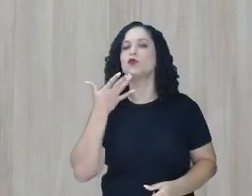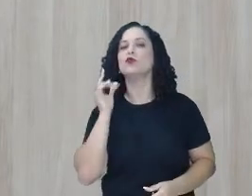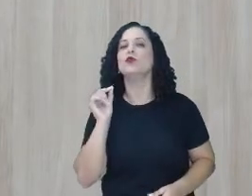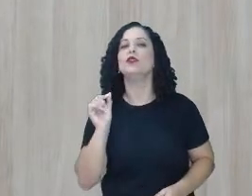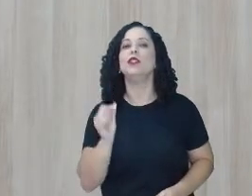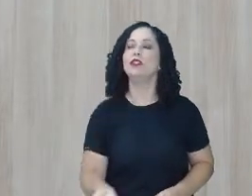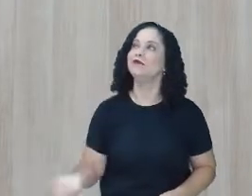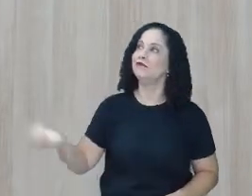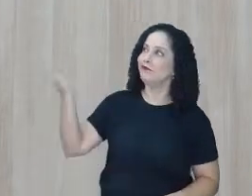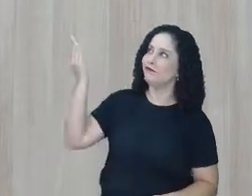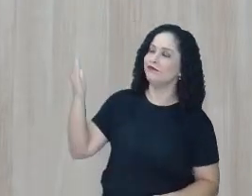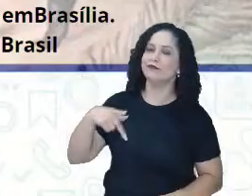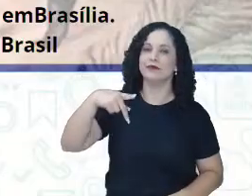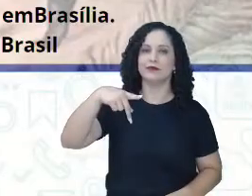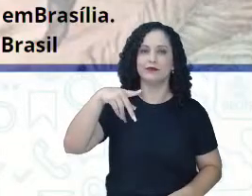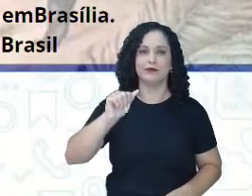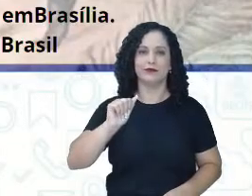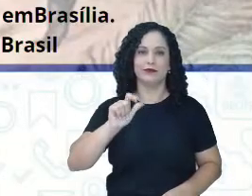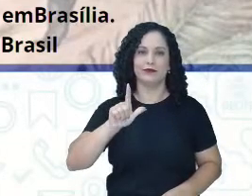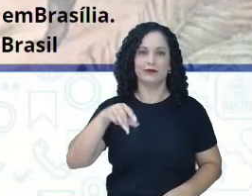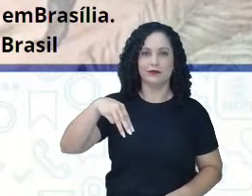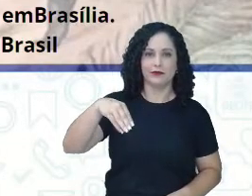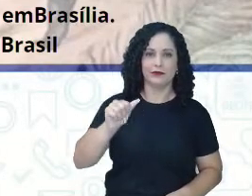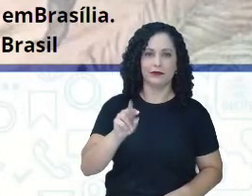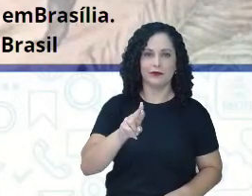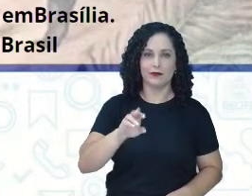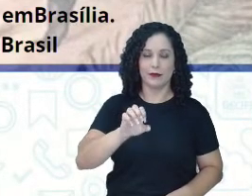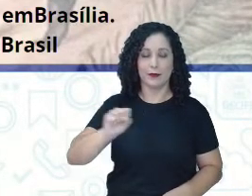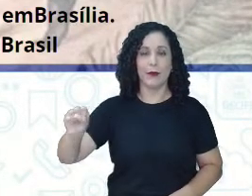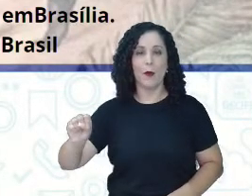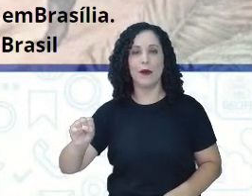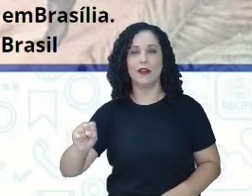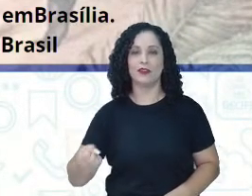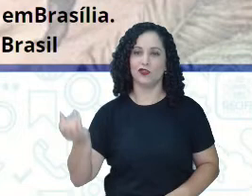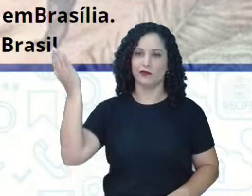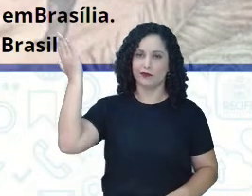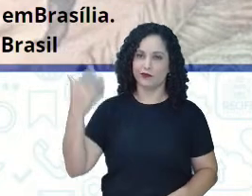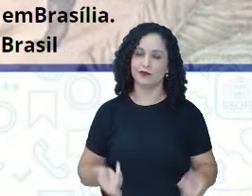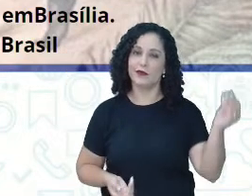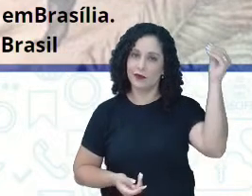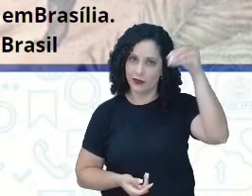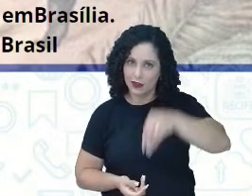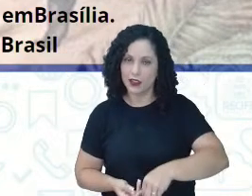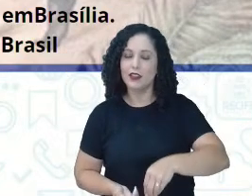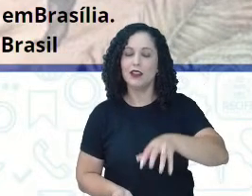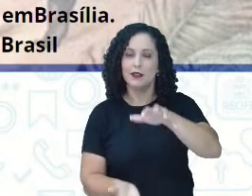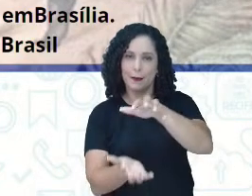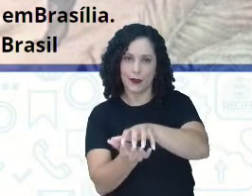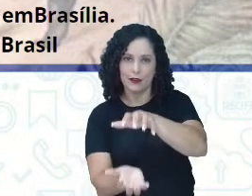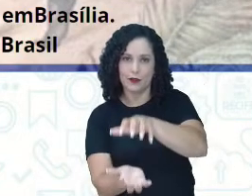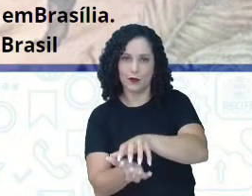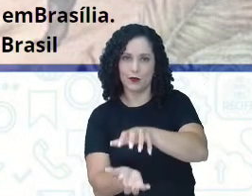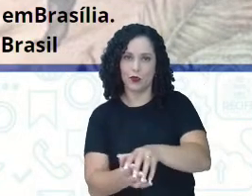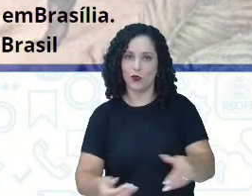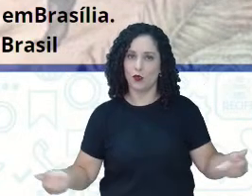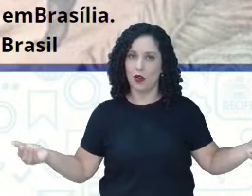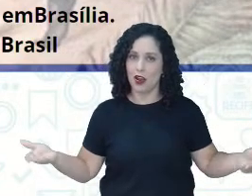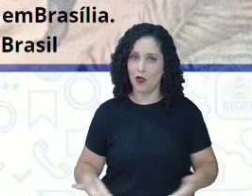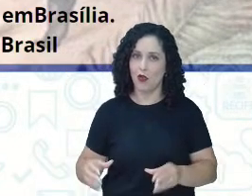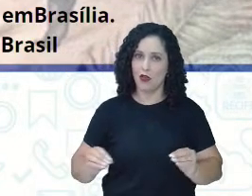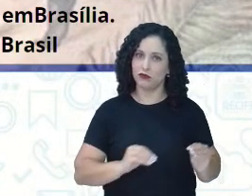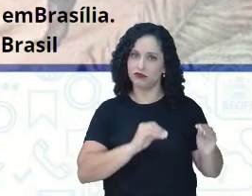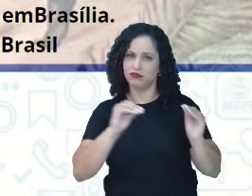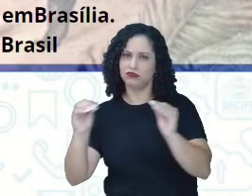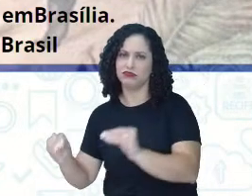Quilombo dos Palmares, né, em Pernambuco, na antiga capitania de Pernambuco, mas que atualmente fica no estado de Alagoas, né? Então, os quilombos constituíram